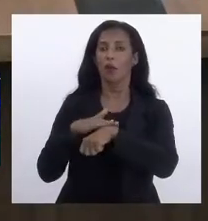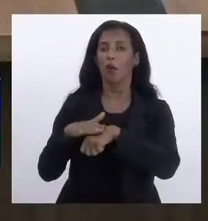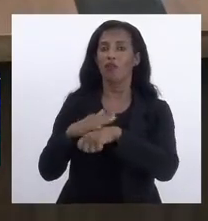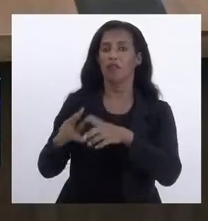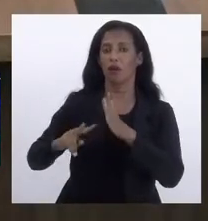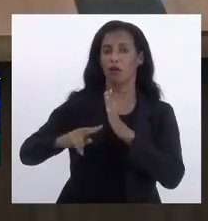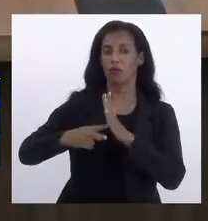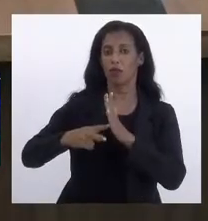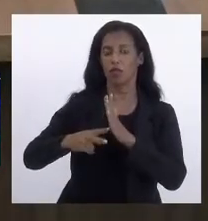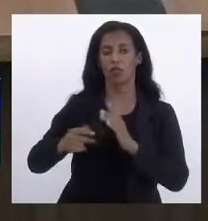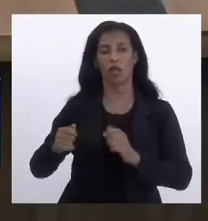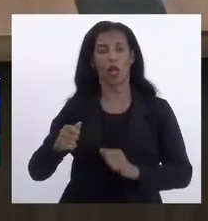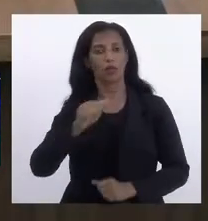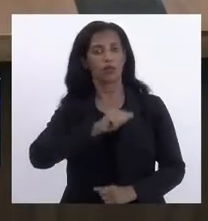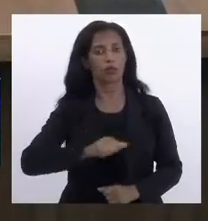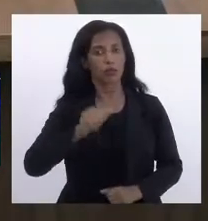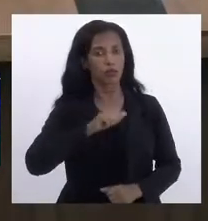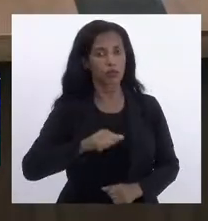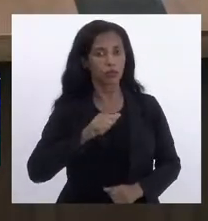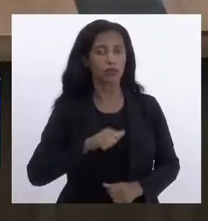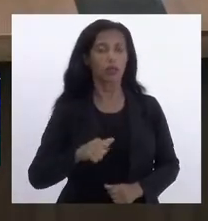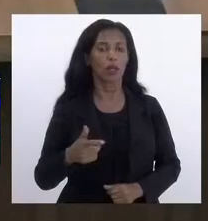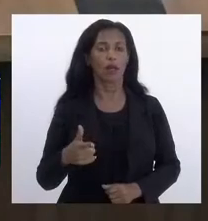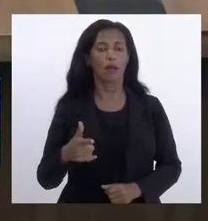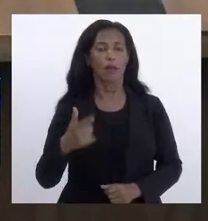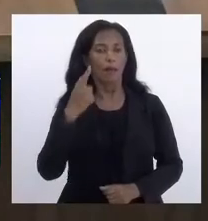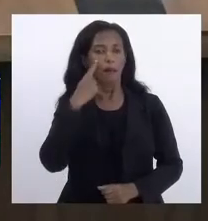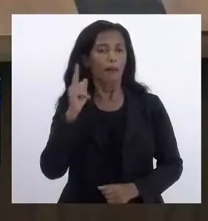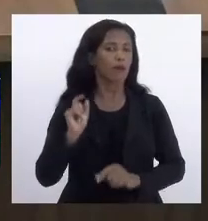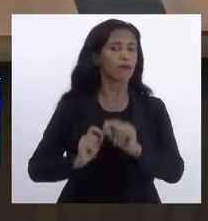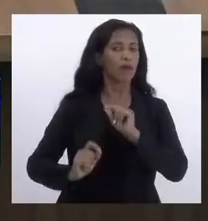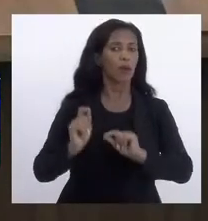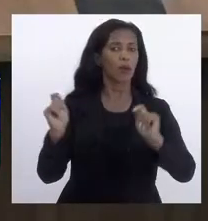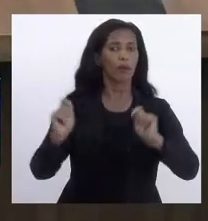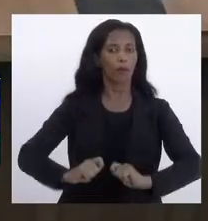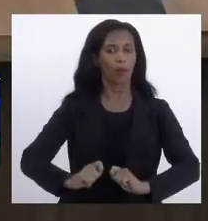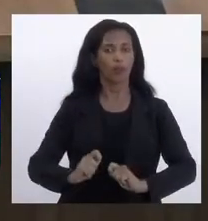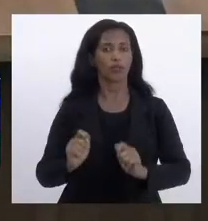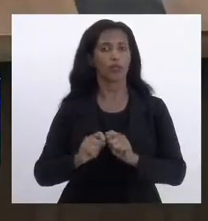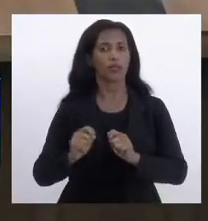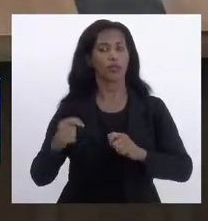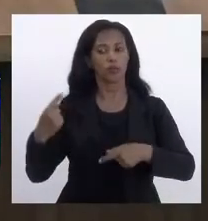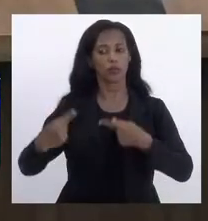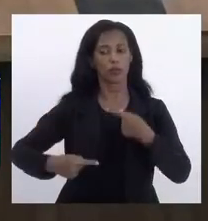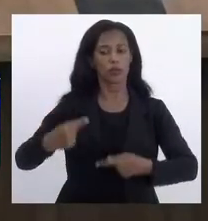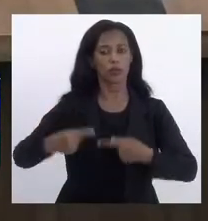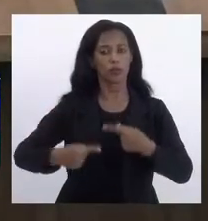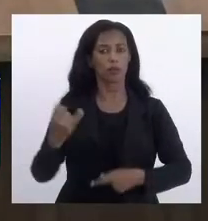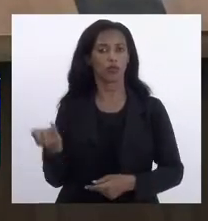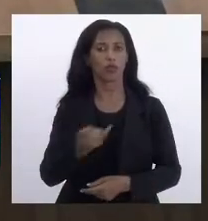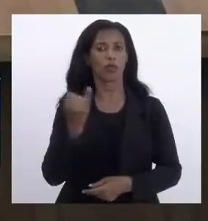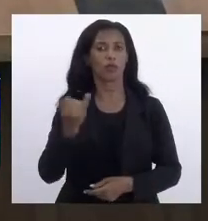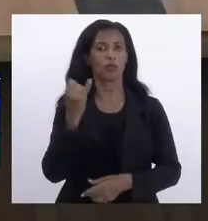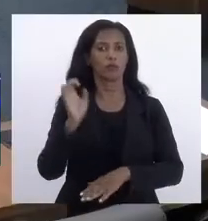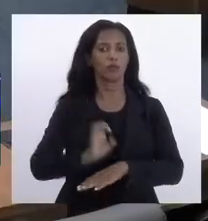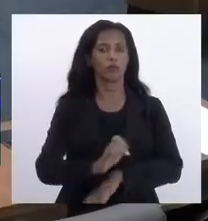sindicatos, com as associações, para limpar o terreno sobre esse debate, que é um debate fundamental aqui no Estado do Rio de